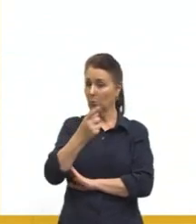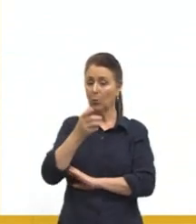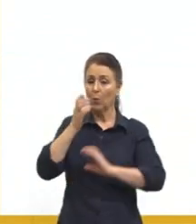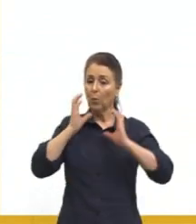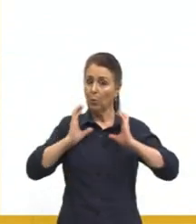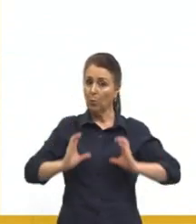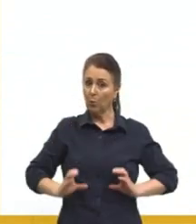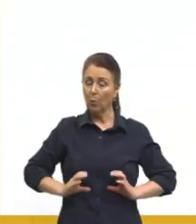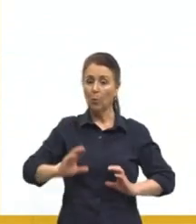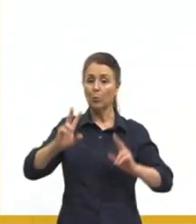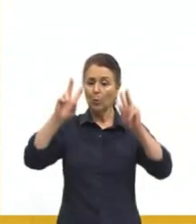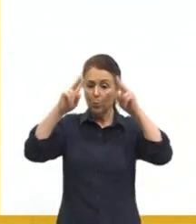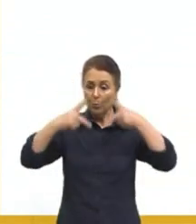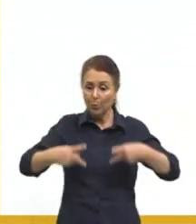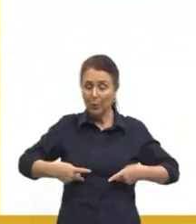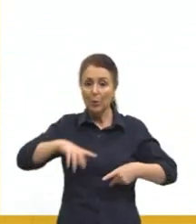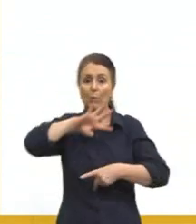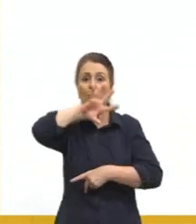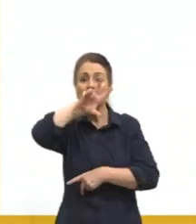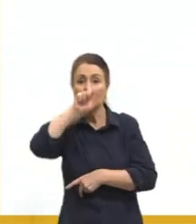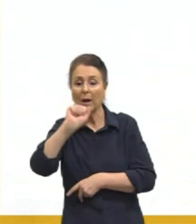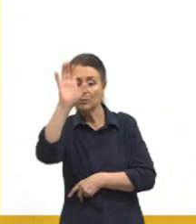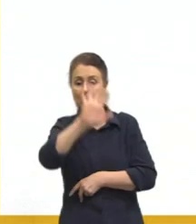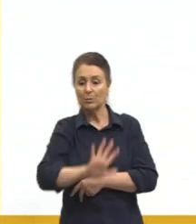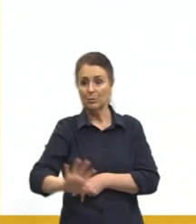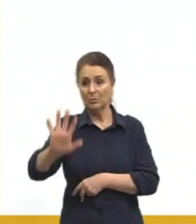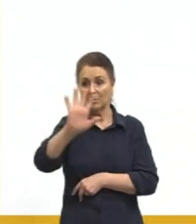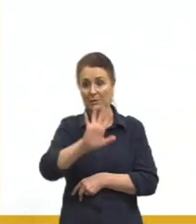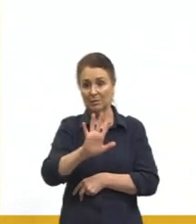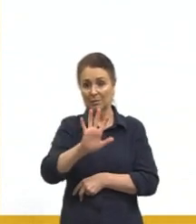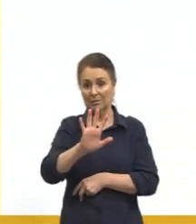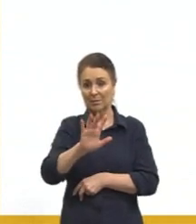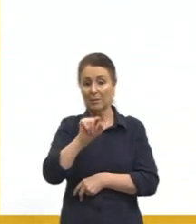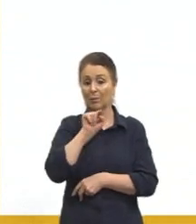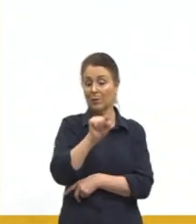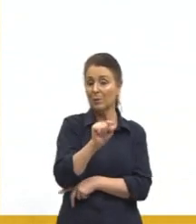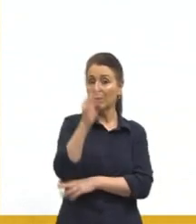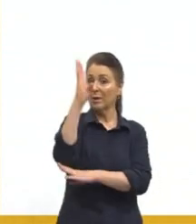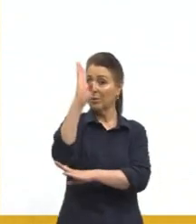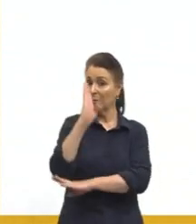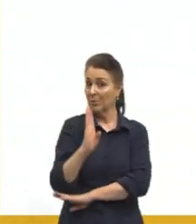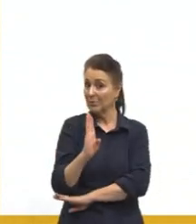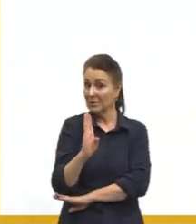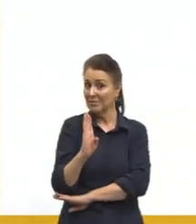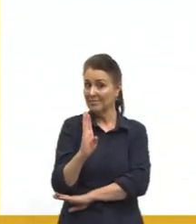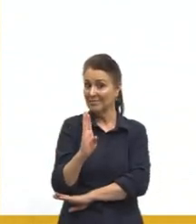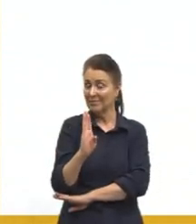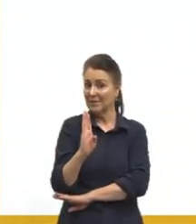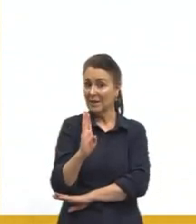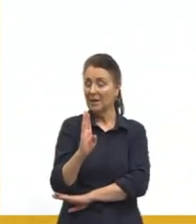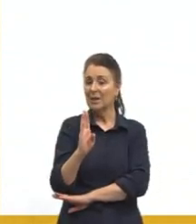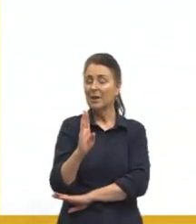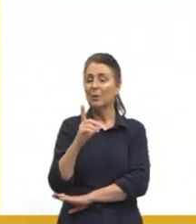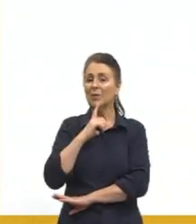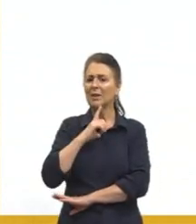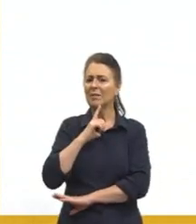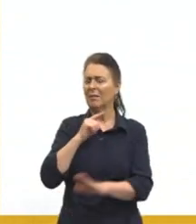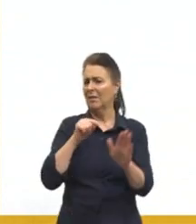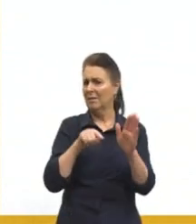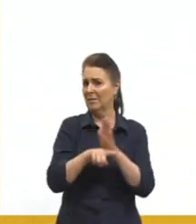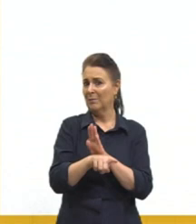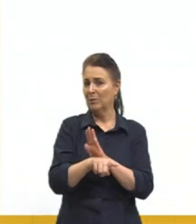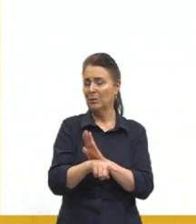ou animal animais em geral então remete a Biologia né então o que que traz essa essa questão